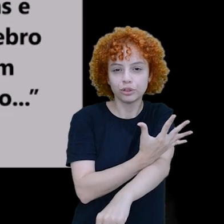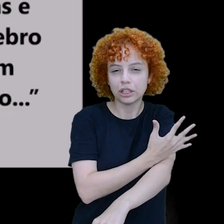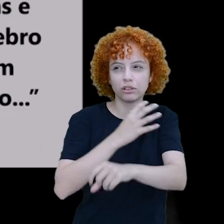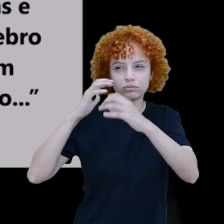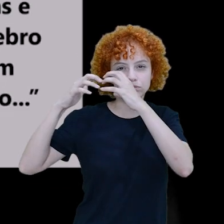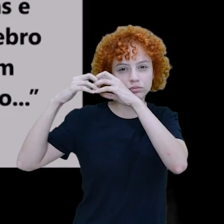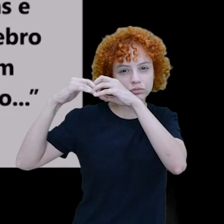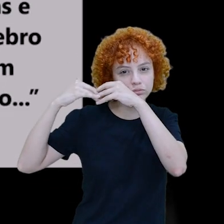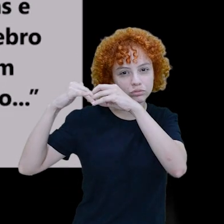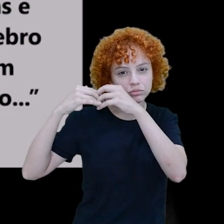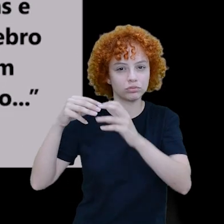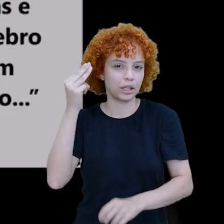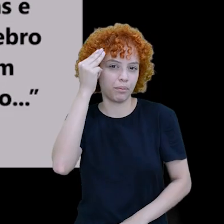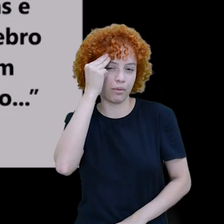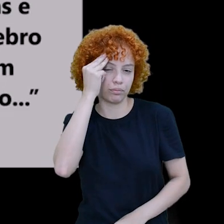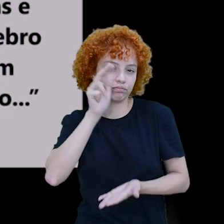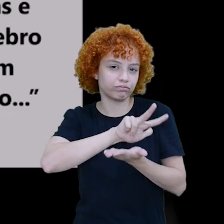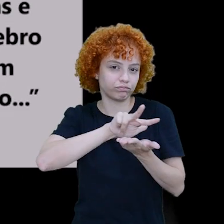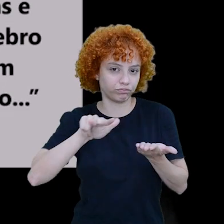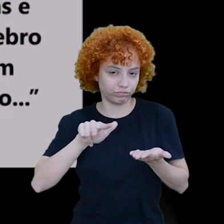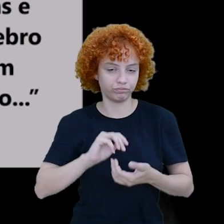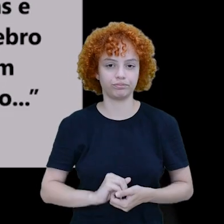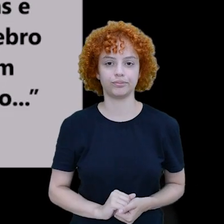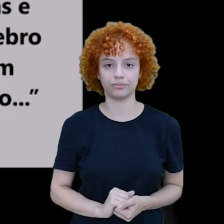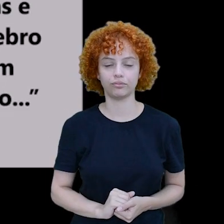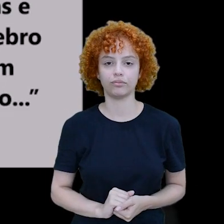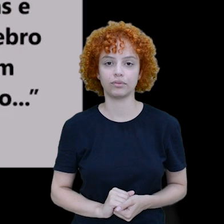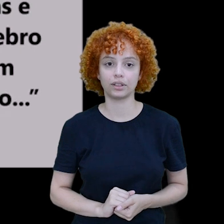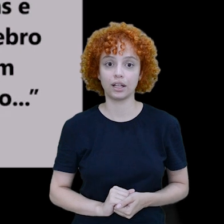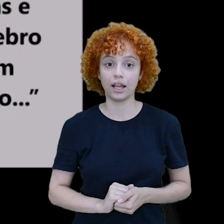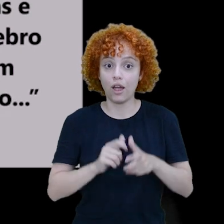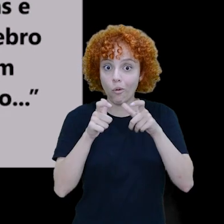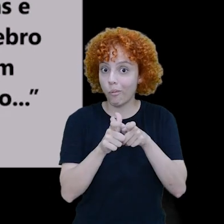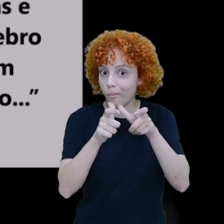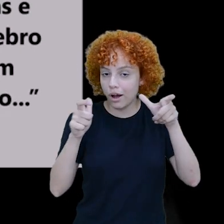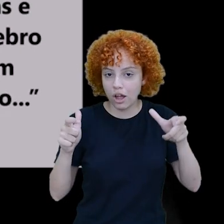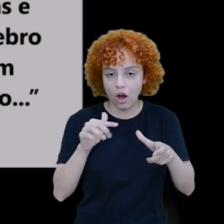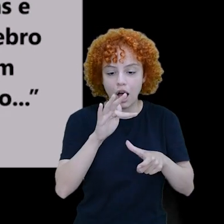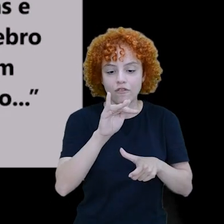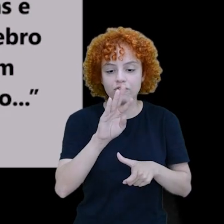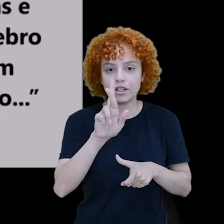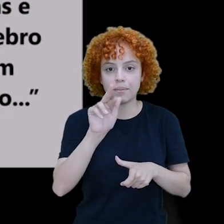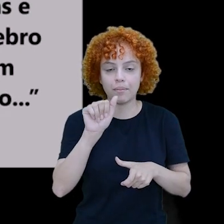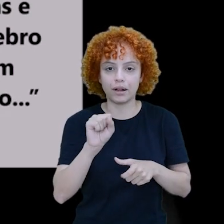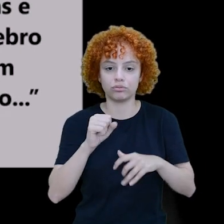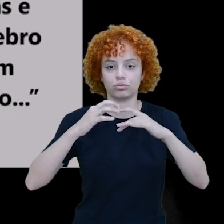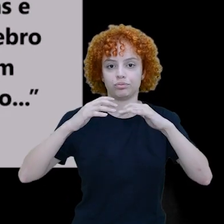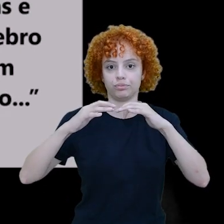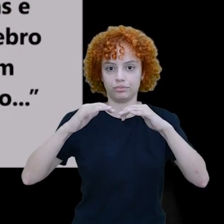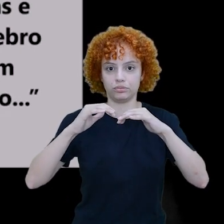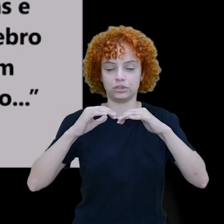Visuais, auditivas, emocionais, cognitivas, mnemônicas e muitas outras. É o maior feixe